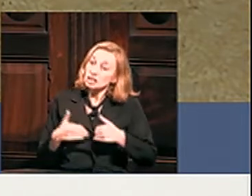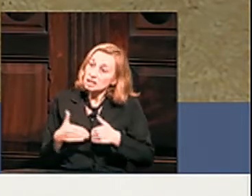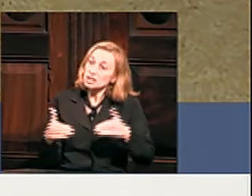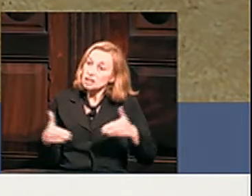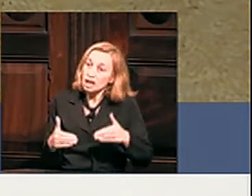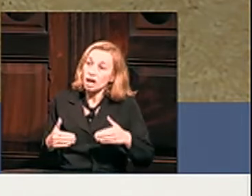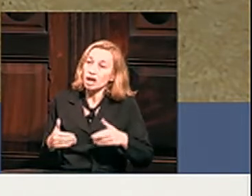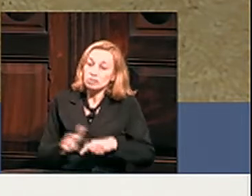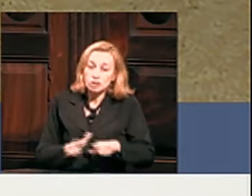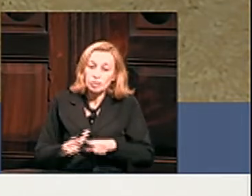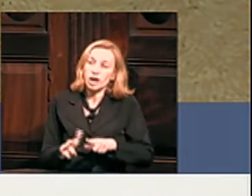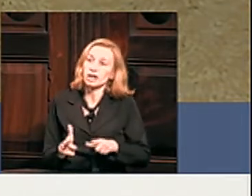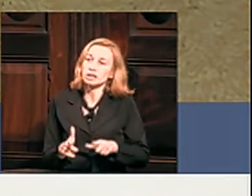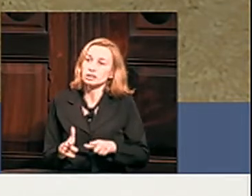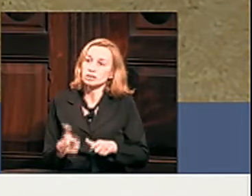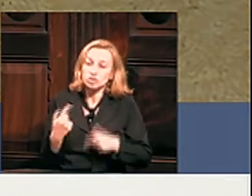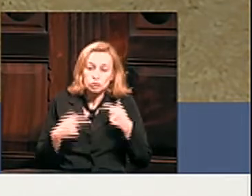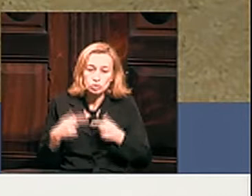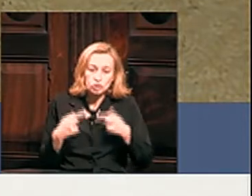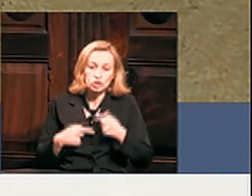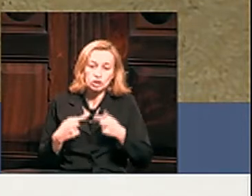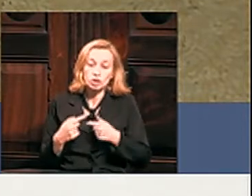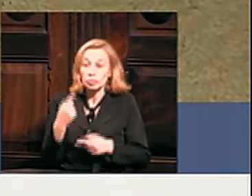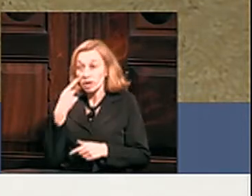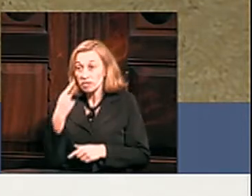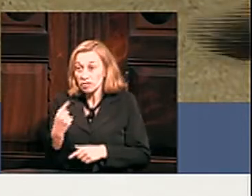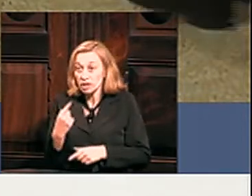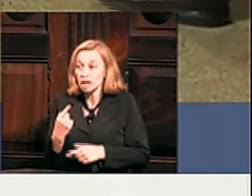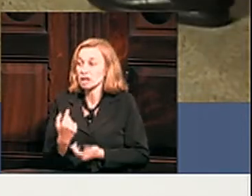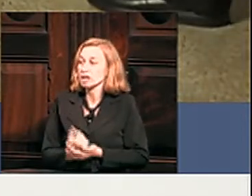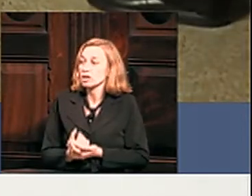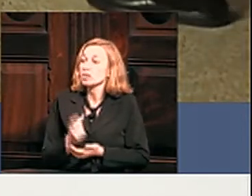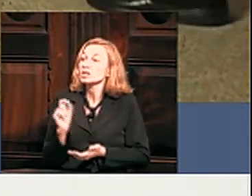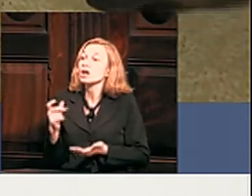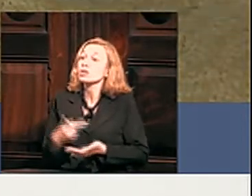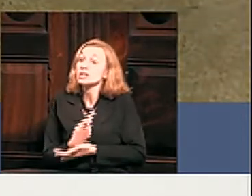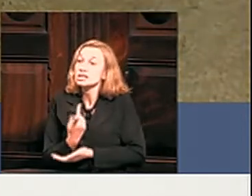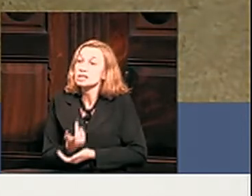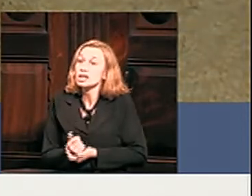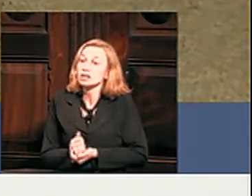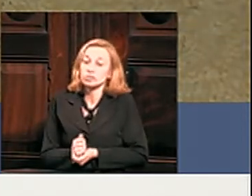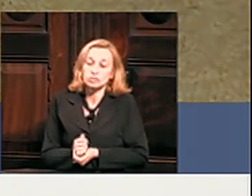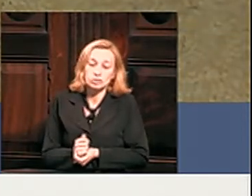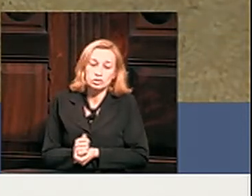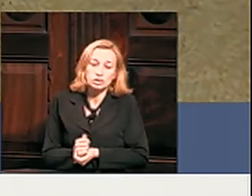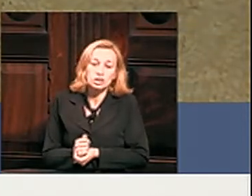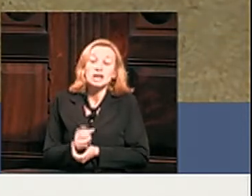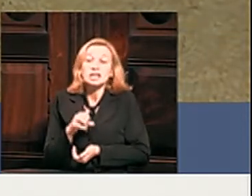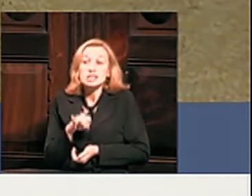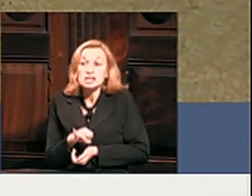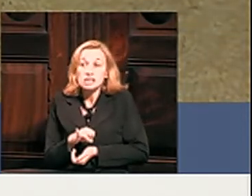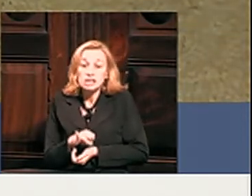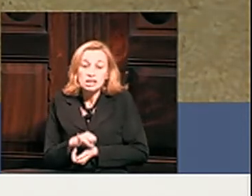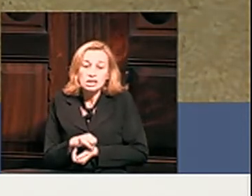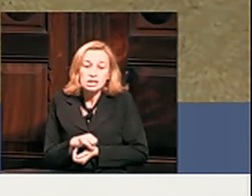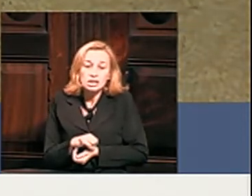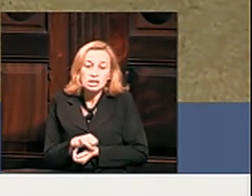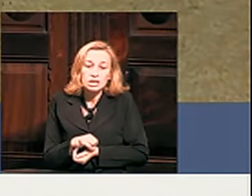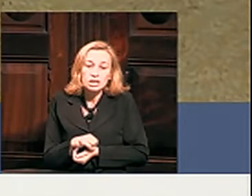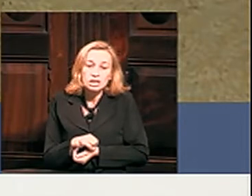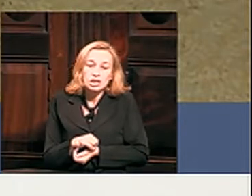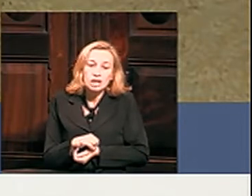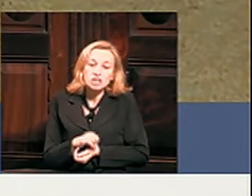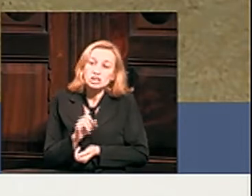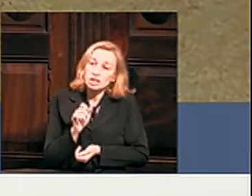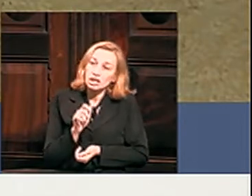nessa comissão, para a gente ver a qualidade do gasto, para a gente ver se efetivamente a gente está ou